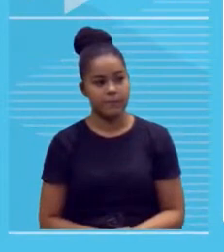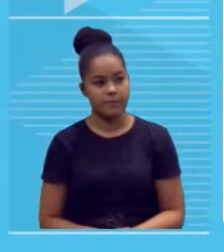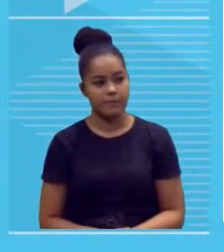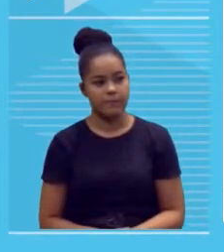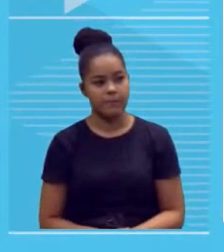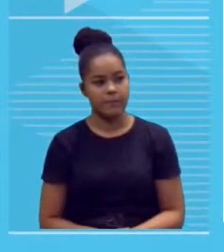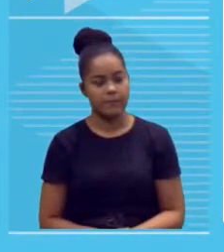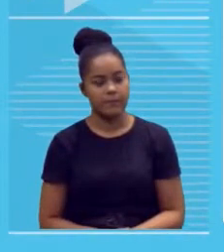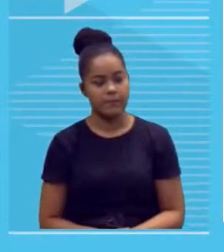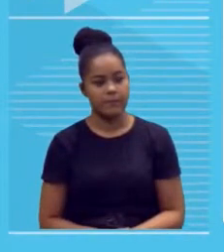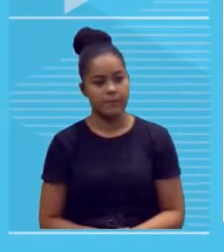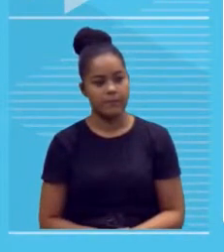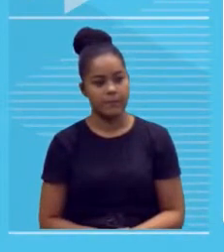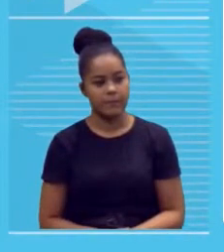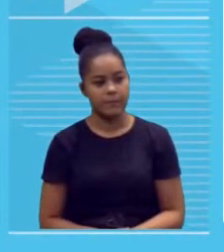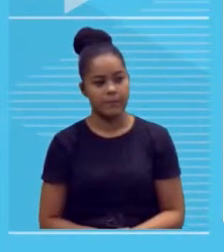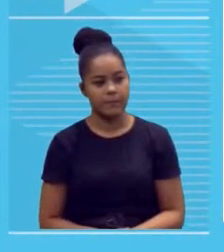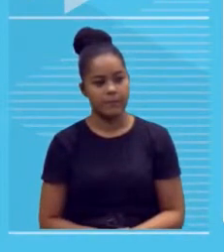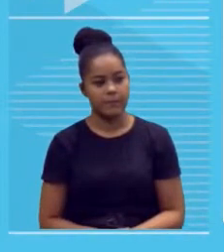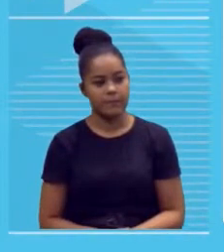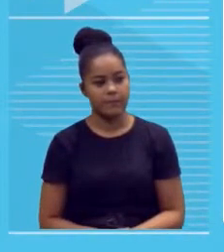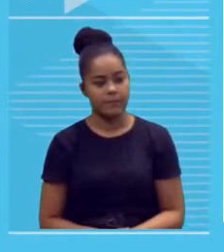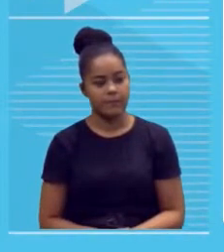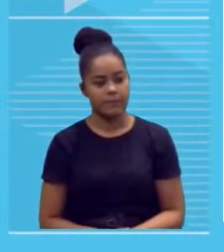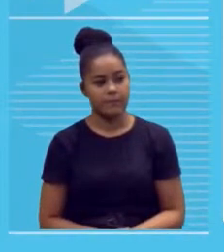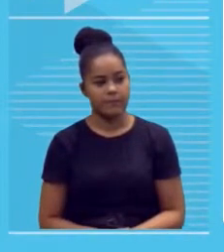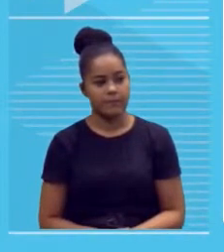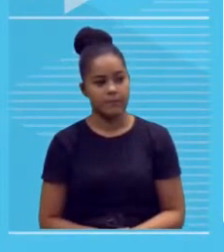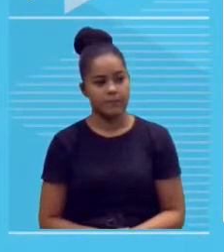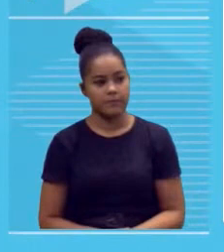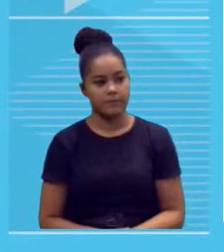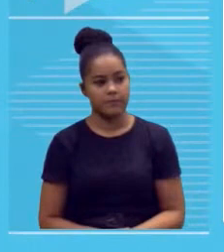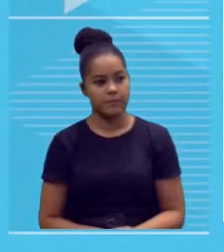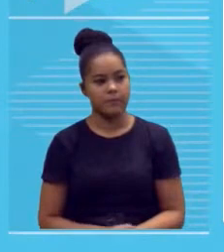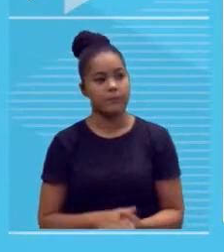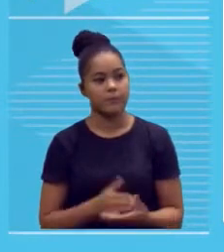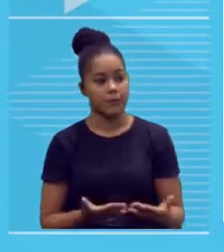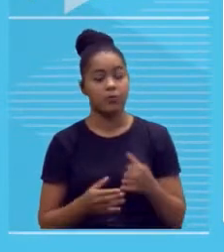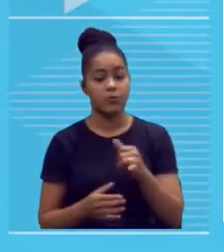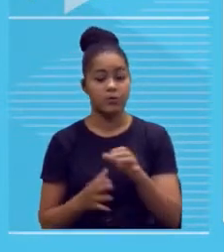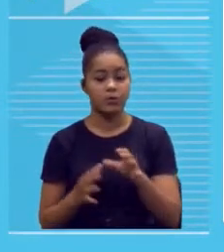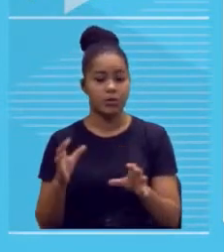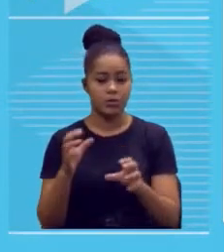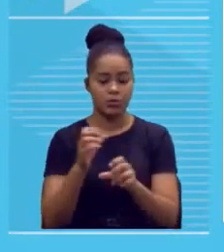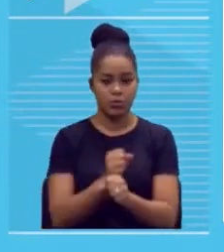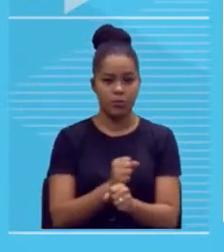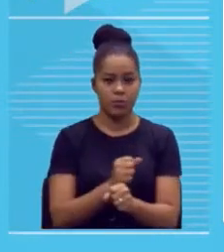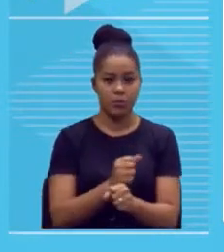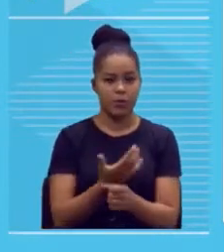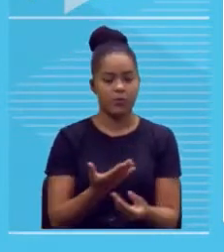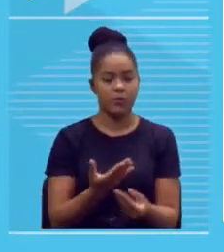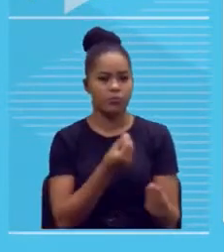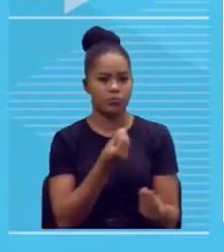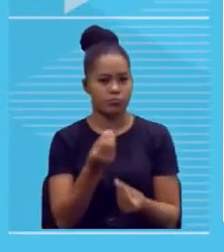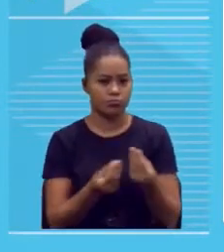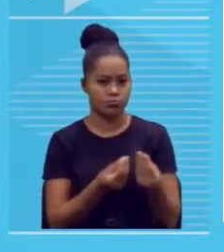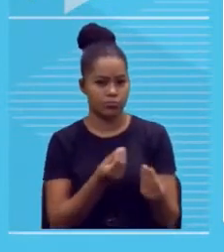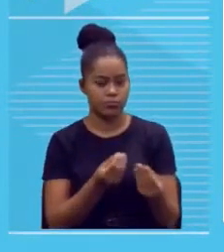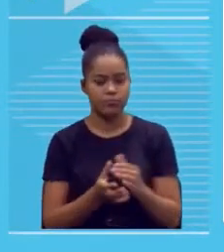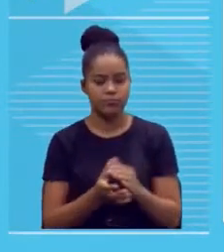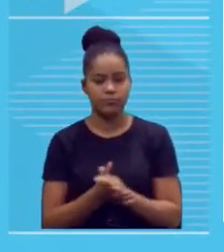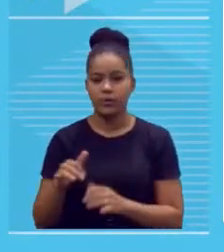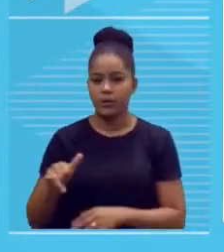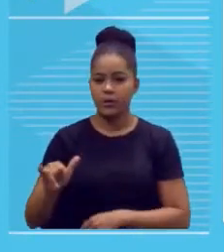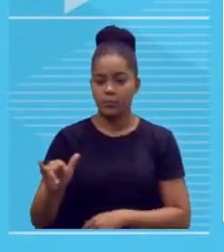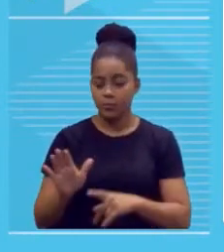eu voltar lá e finalizar ela lá. Professor, se o senhor finalizar ela ali, nós ficamos com y menos 1